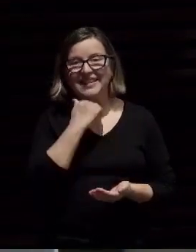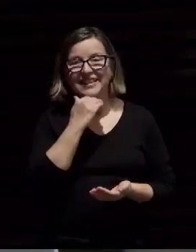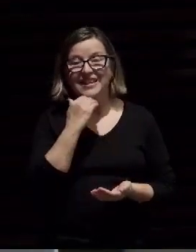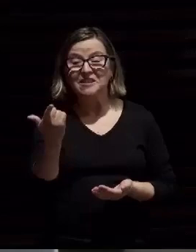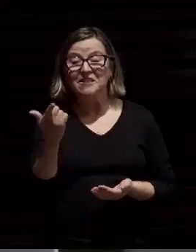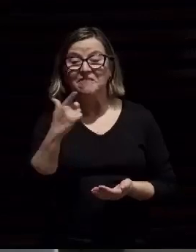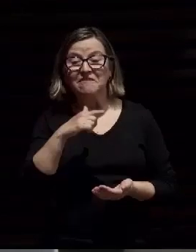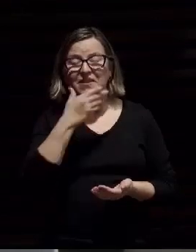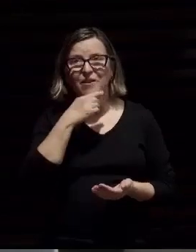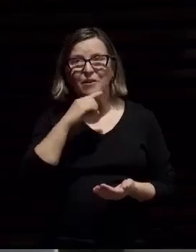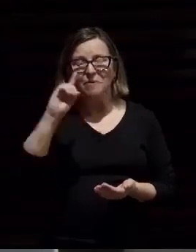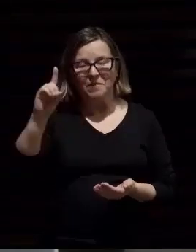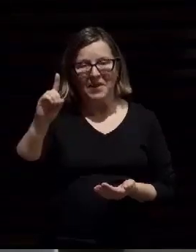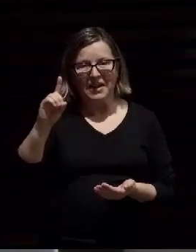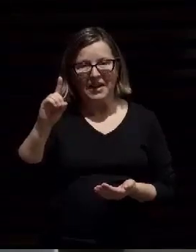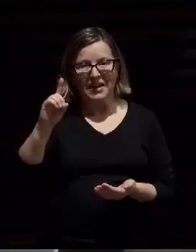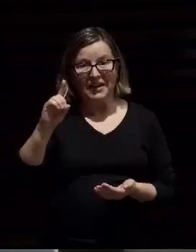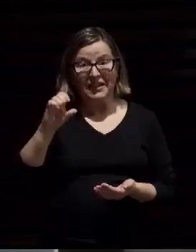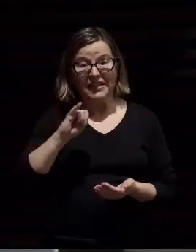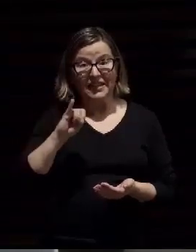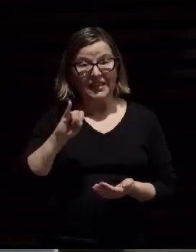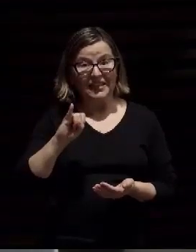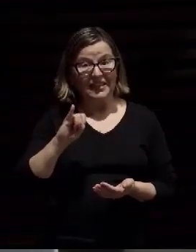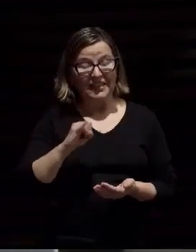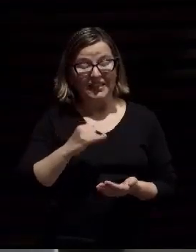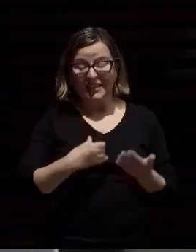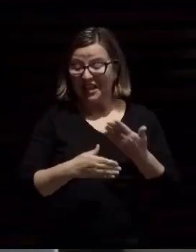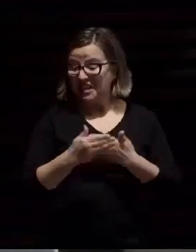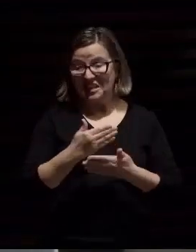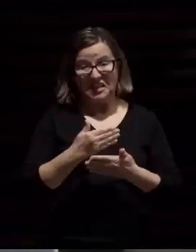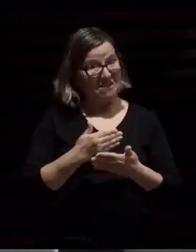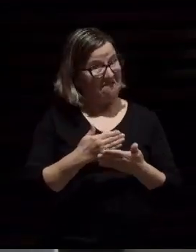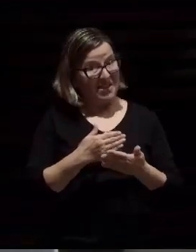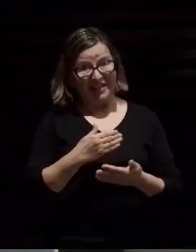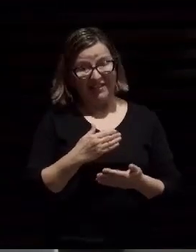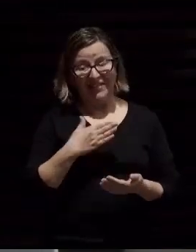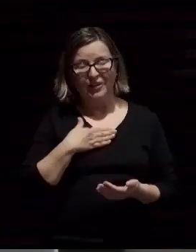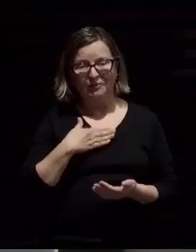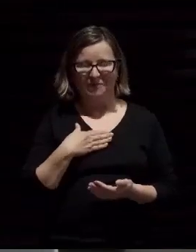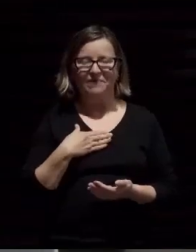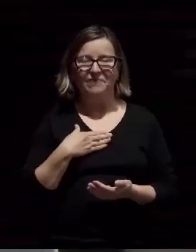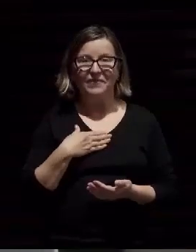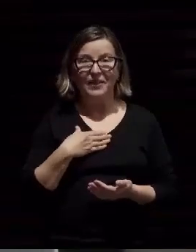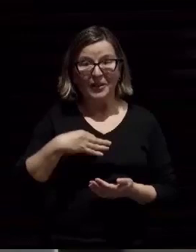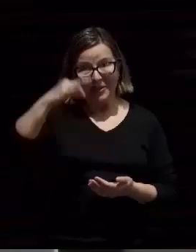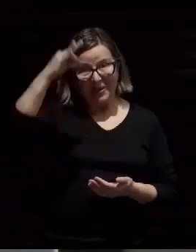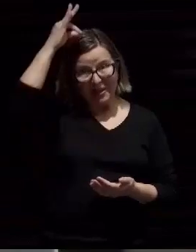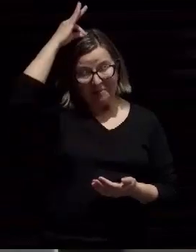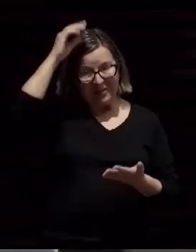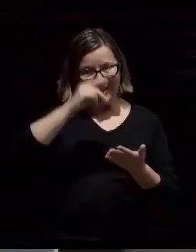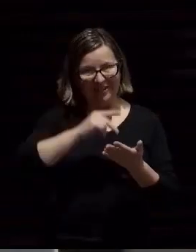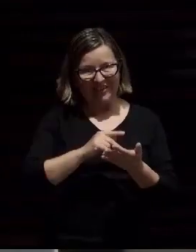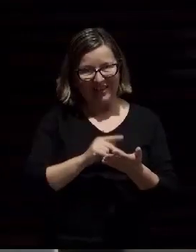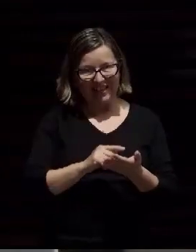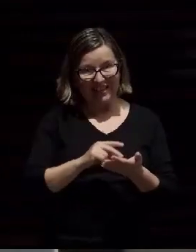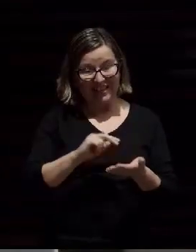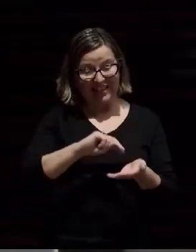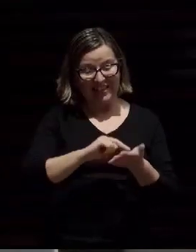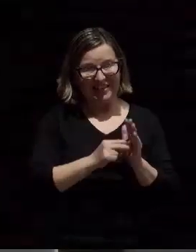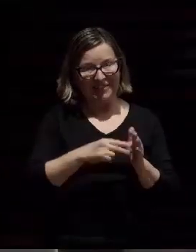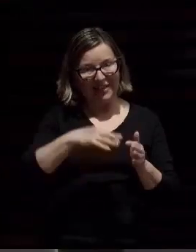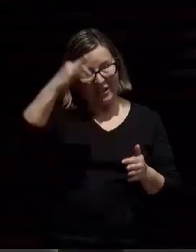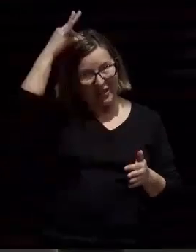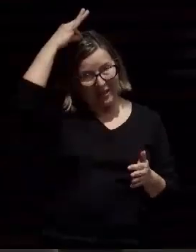Pai senão por mim. O Espírito da verdade é o Espírito de Cristo. Quando vier, ele vos